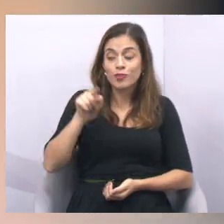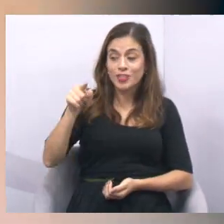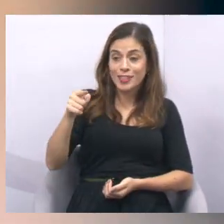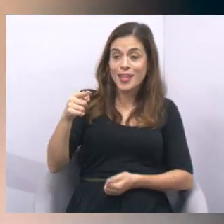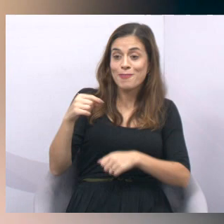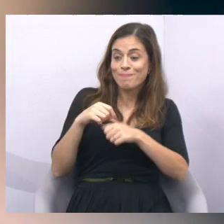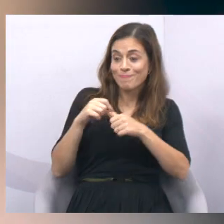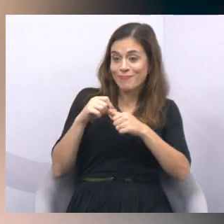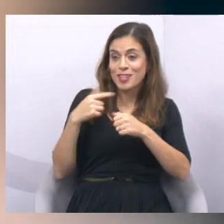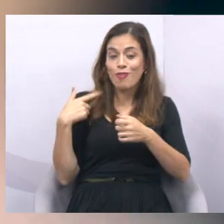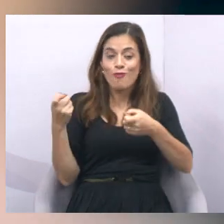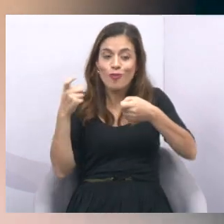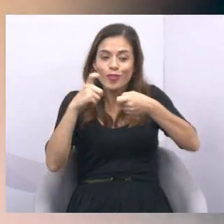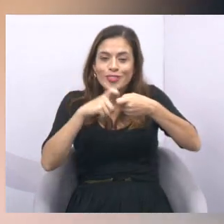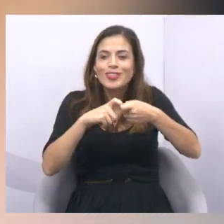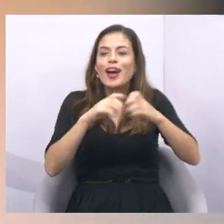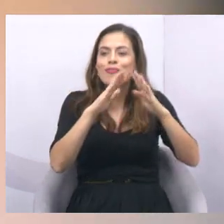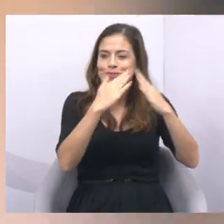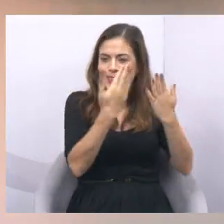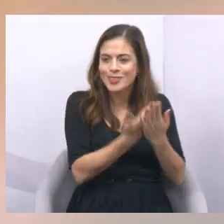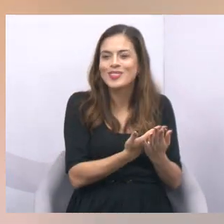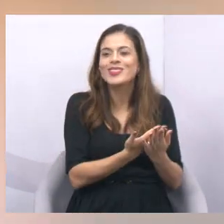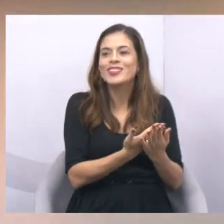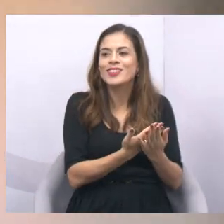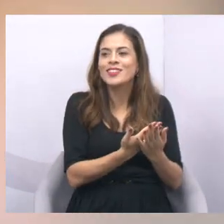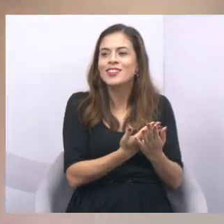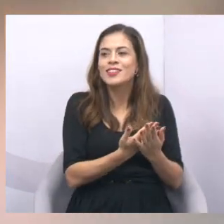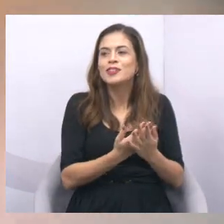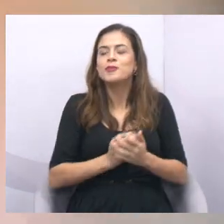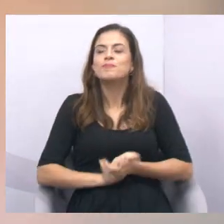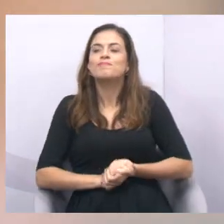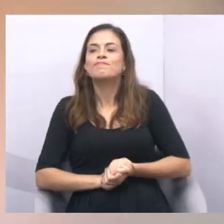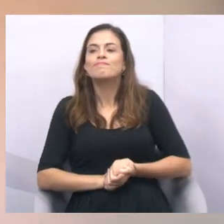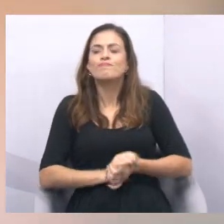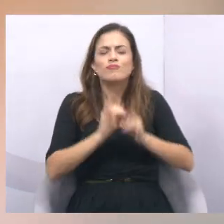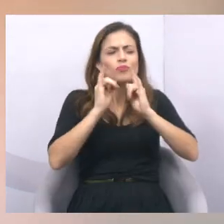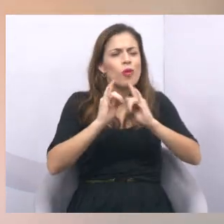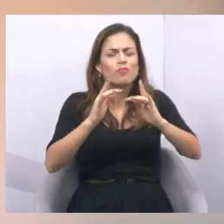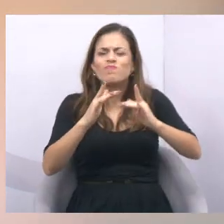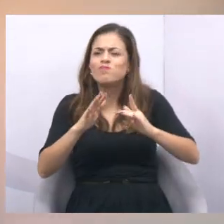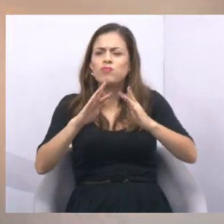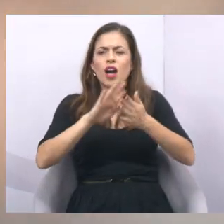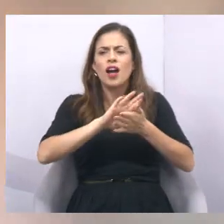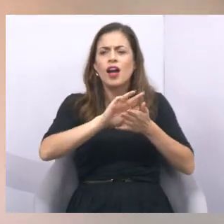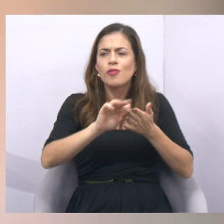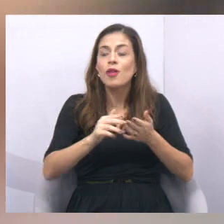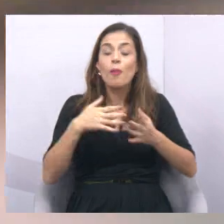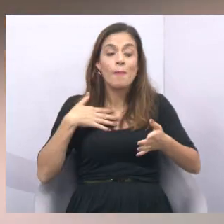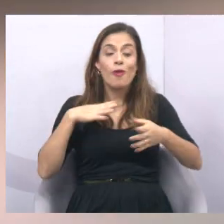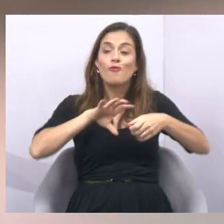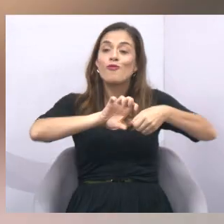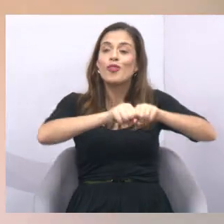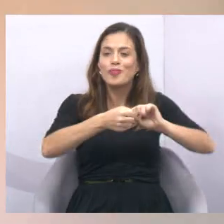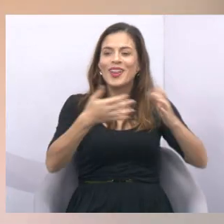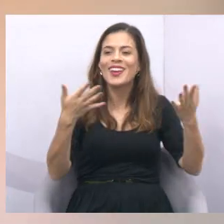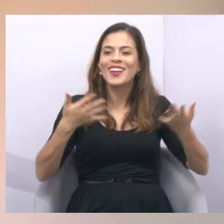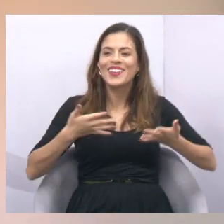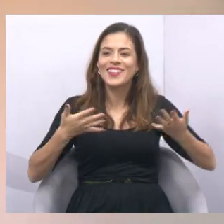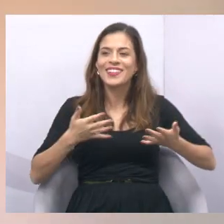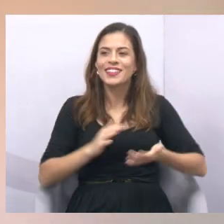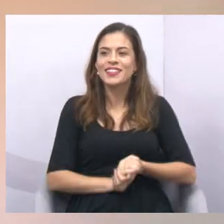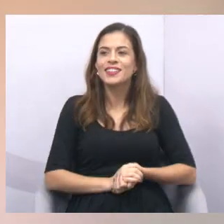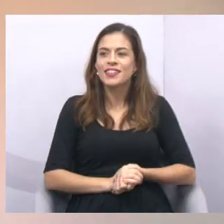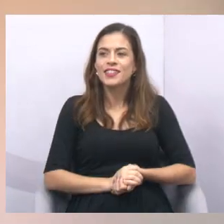acordava às 5 da manhã, pegava metrô, pegava trem, fazia a Fevisa lá em Santo André, mas me formei hoje, inclusive estou na